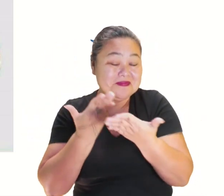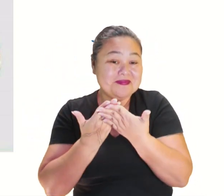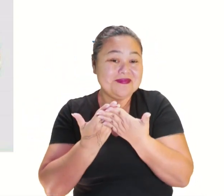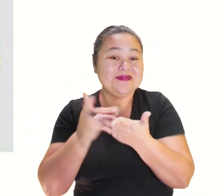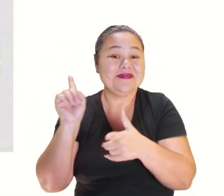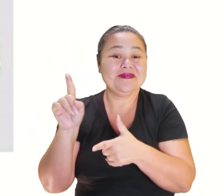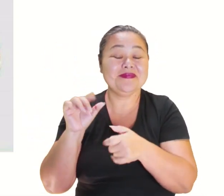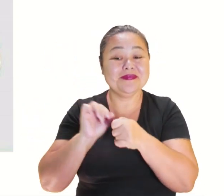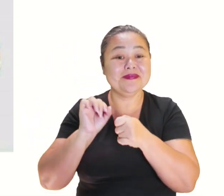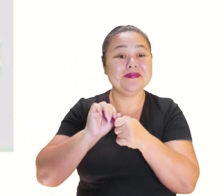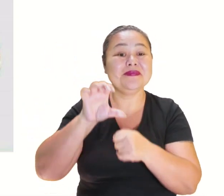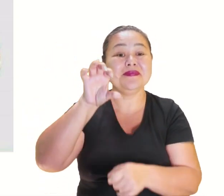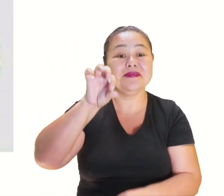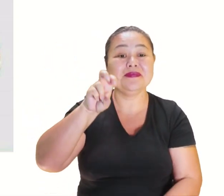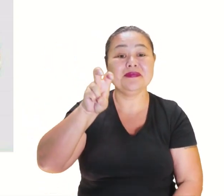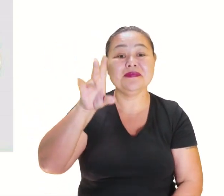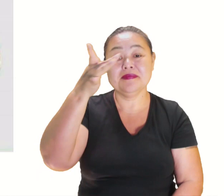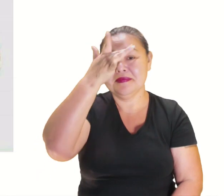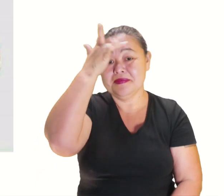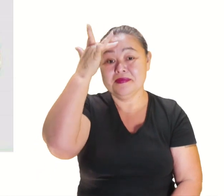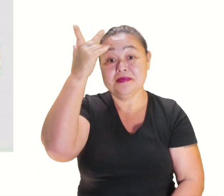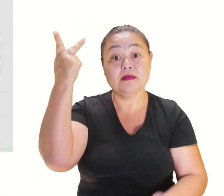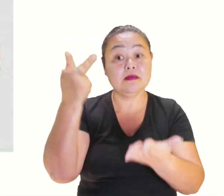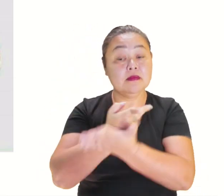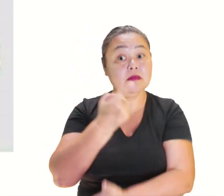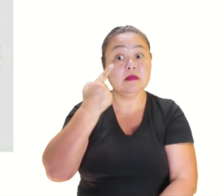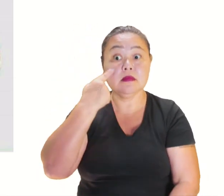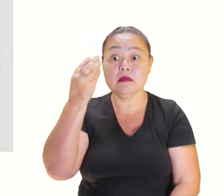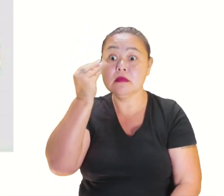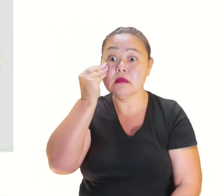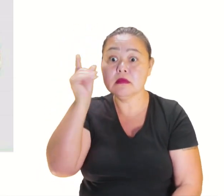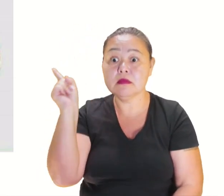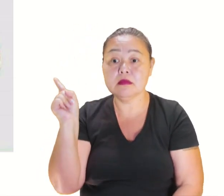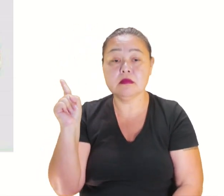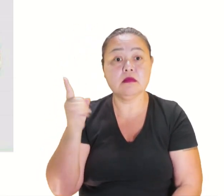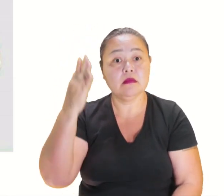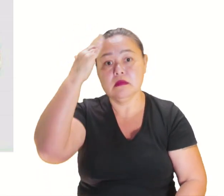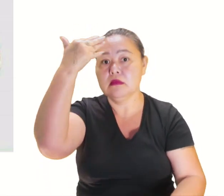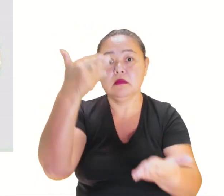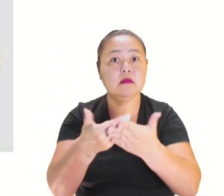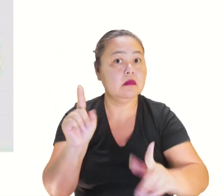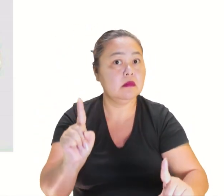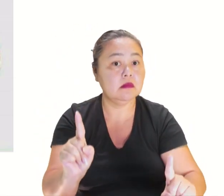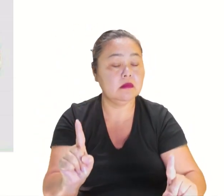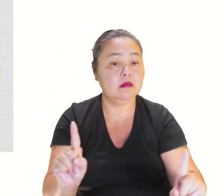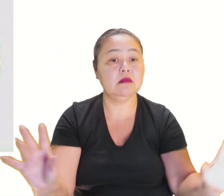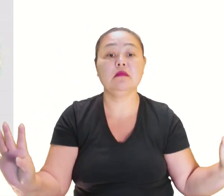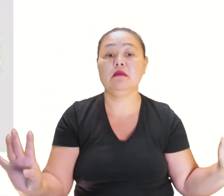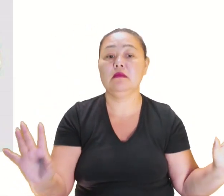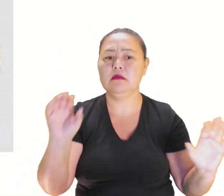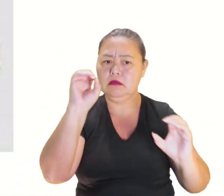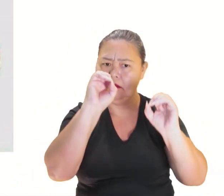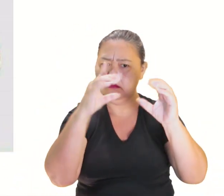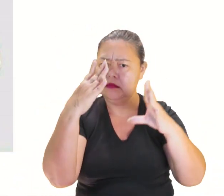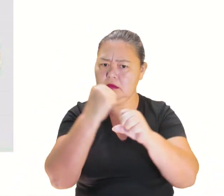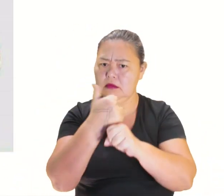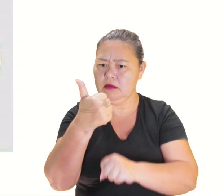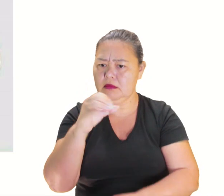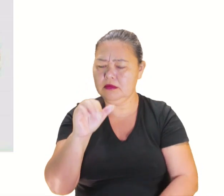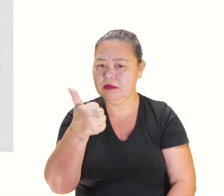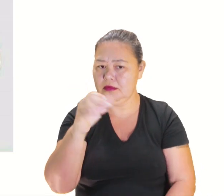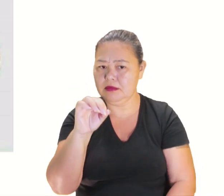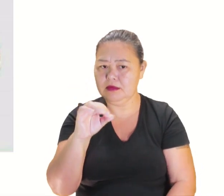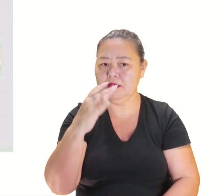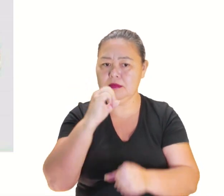E o negócio é que 95% das pessoas erram esse teste. Eu não acredito. Bora ver. A bolinha mais uma bolinha é igual a